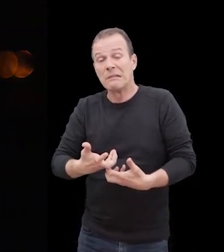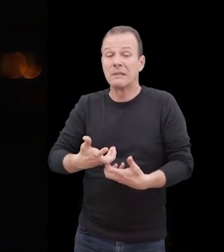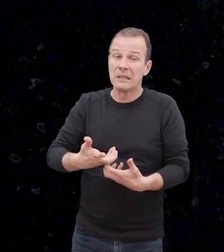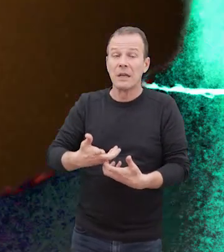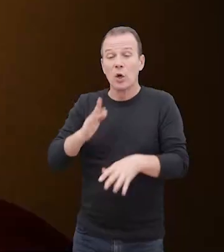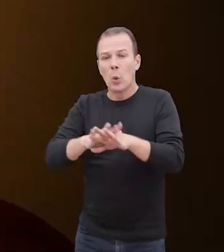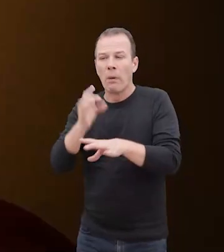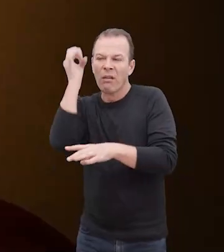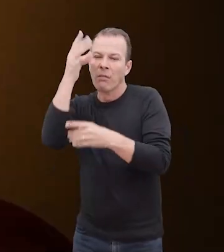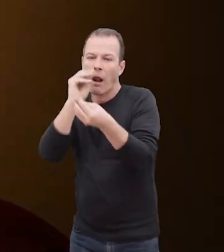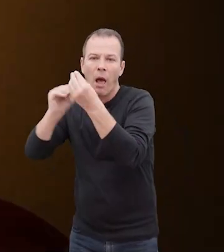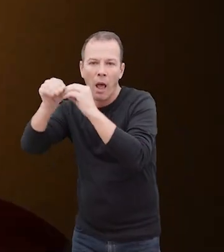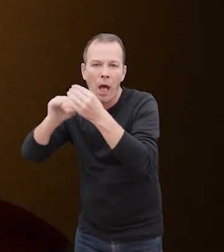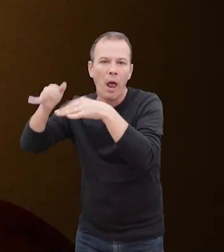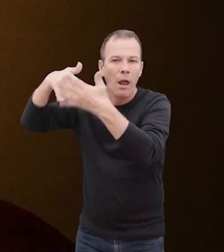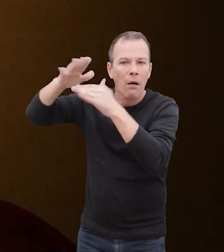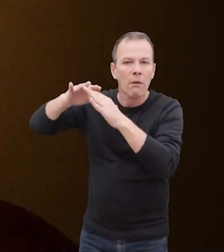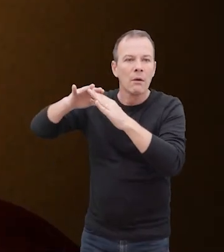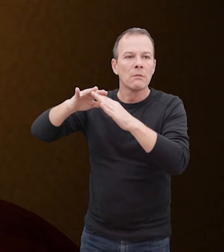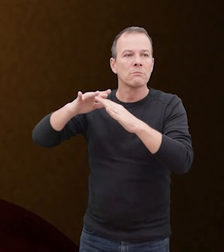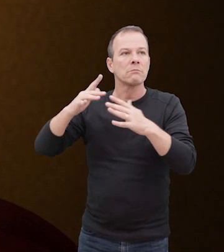possivelmente vivi numa aventura, algures.